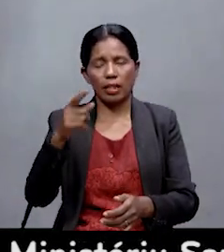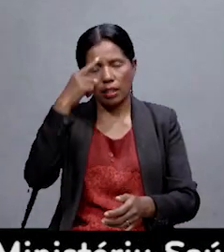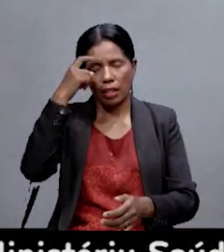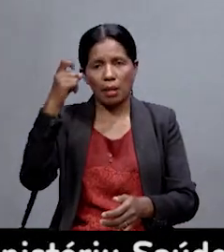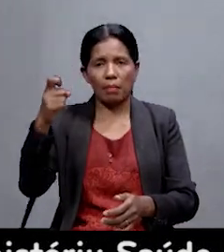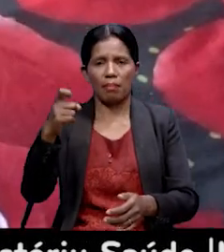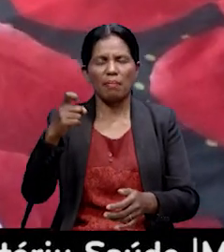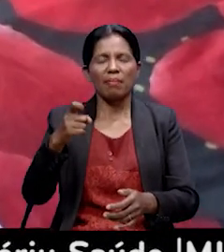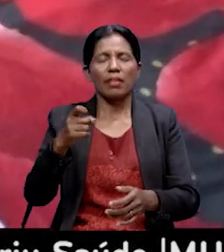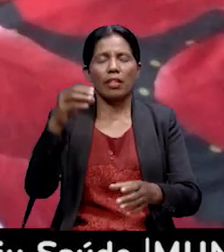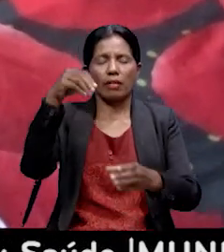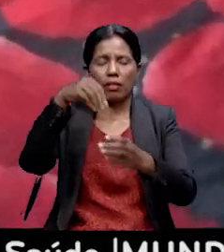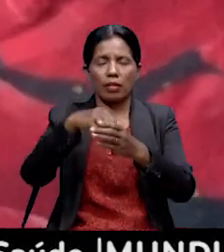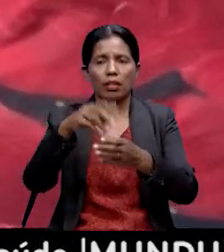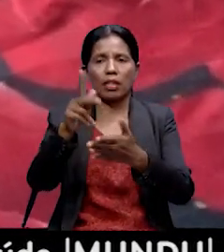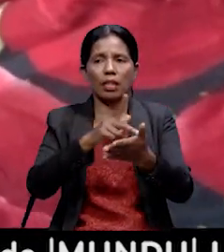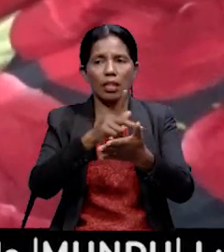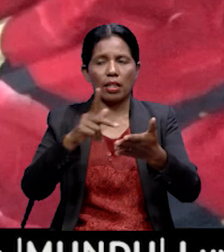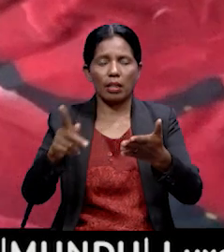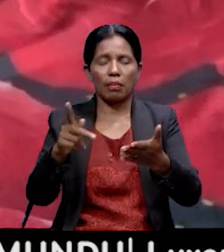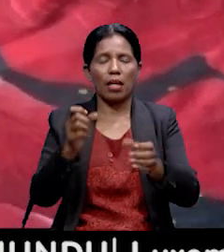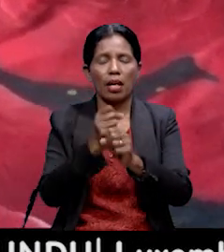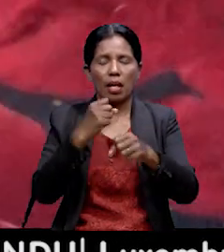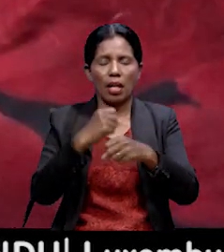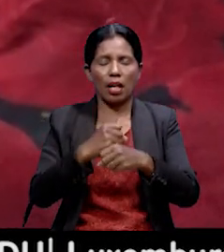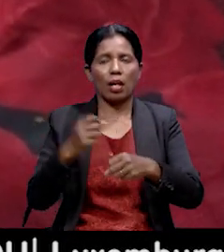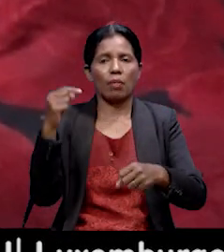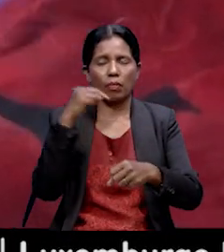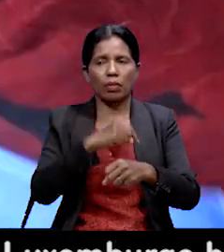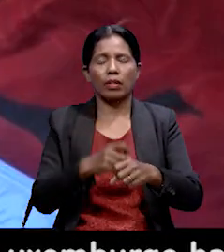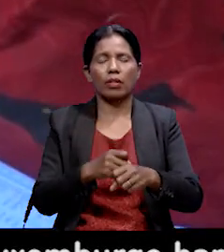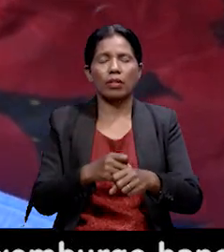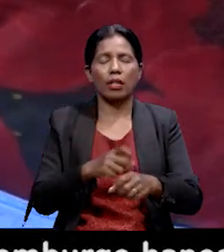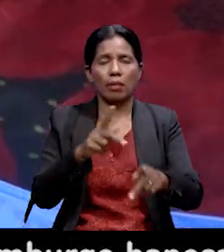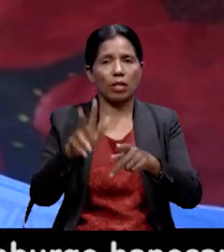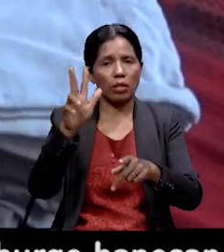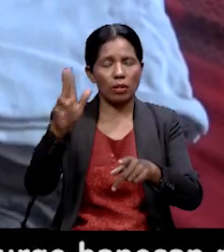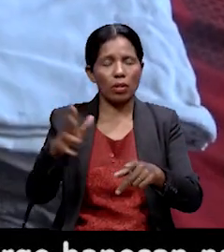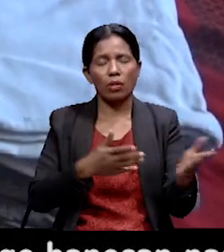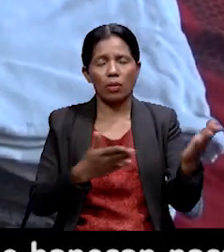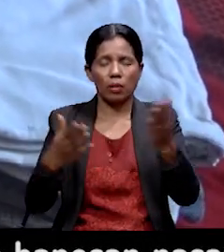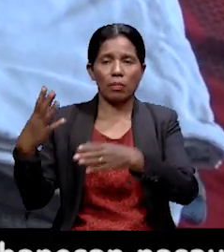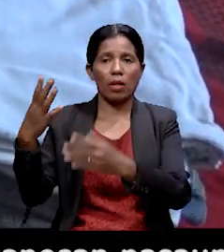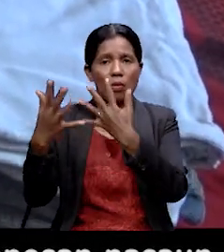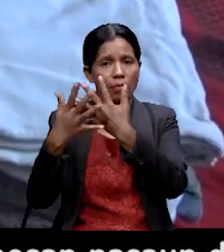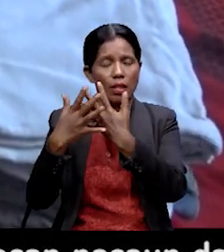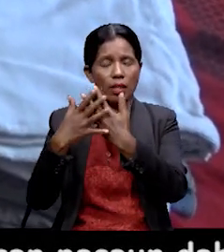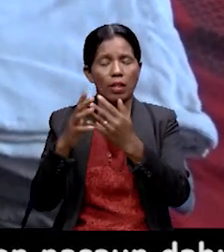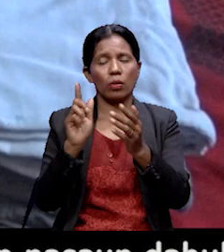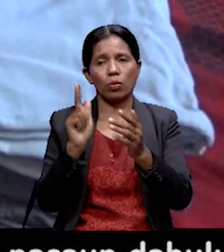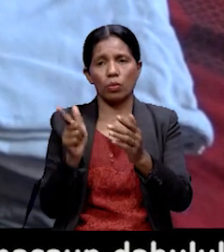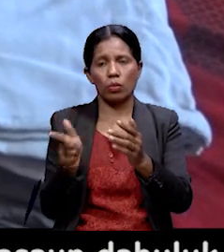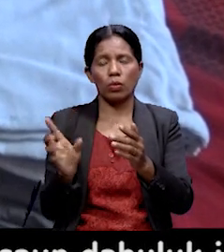e crime falsificação de documentos. Tamba ne, suspeito na Entolo se detém durante o oracito no Luresing Rua, hodi submete para